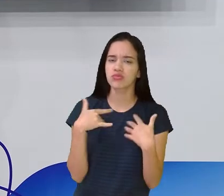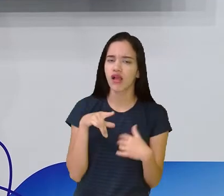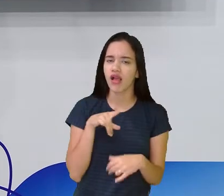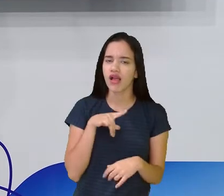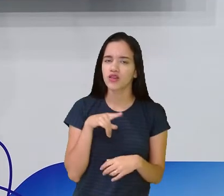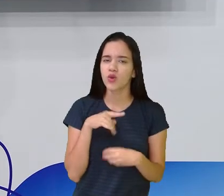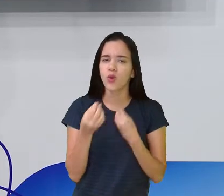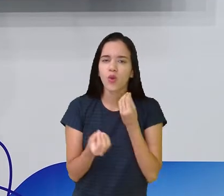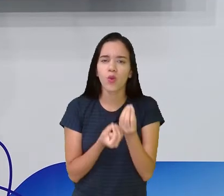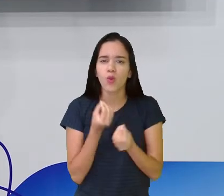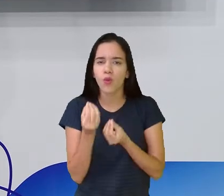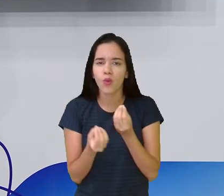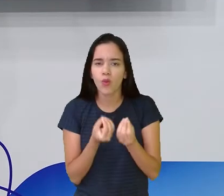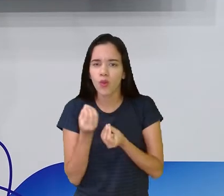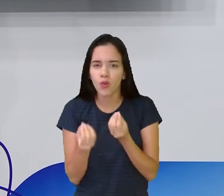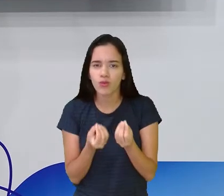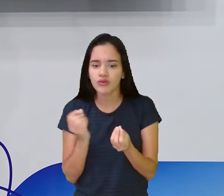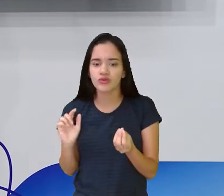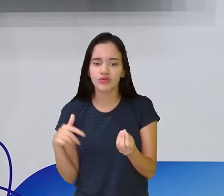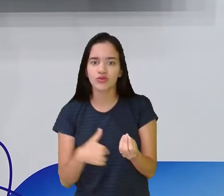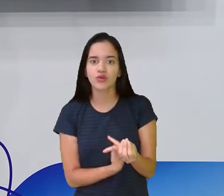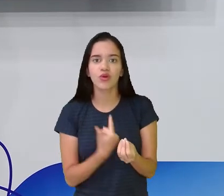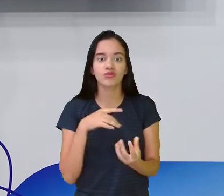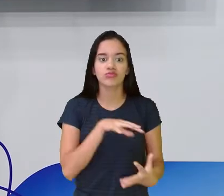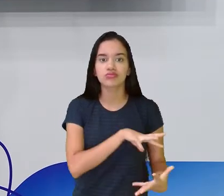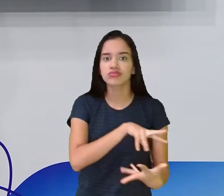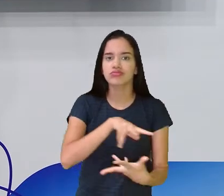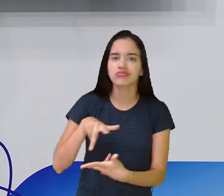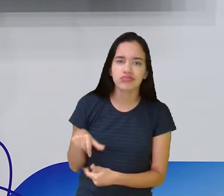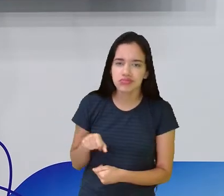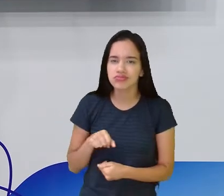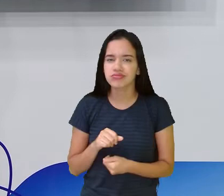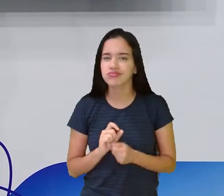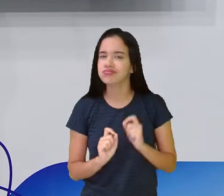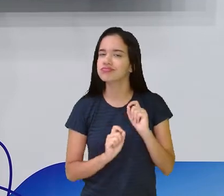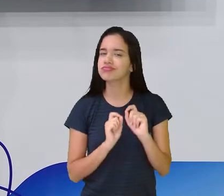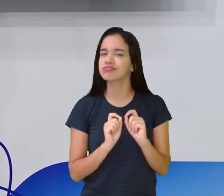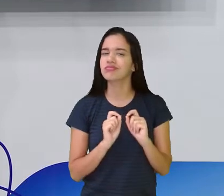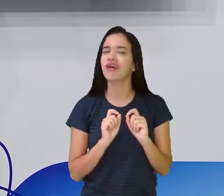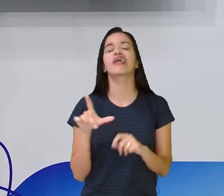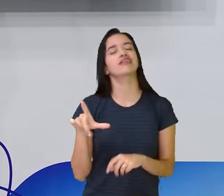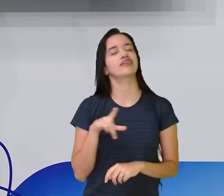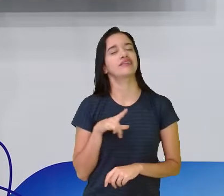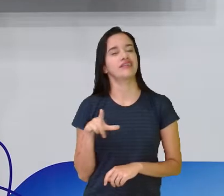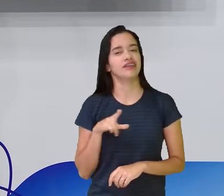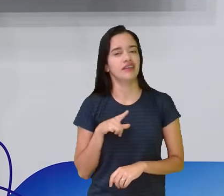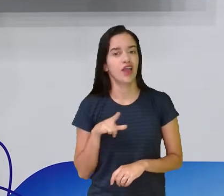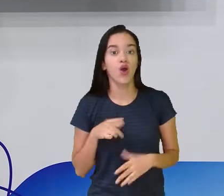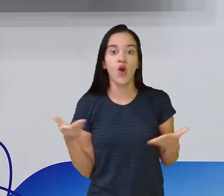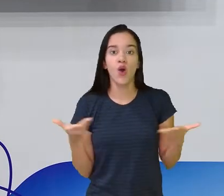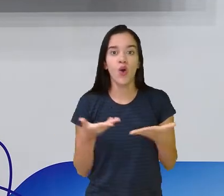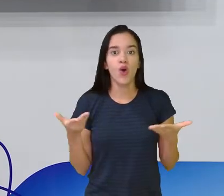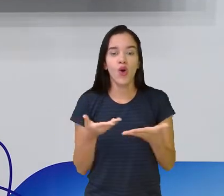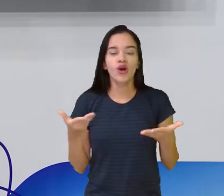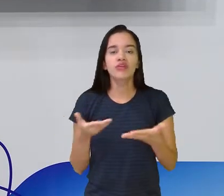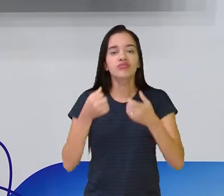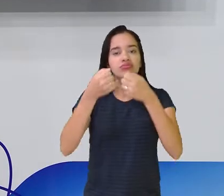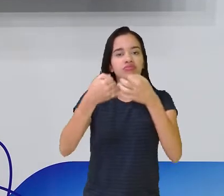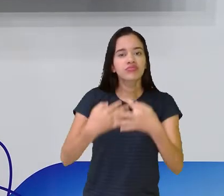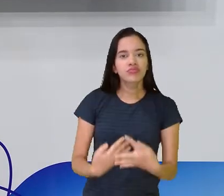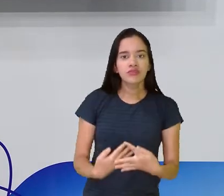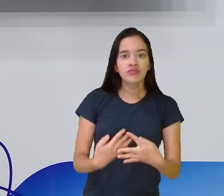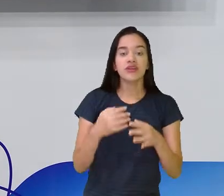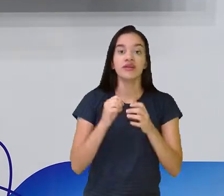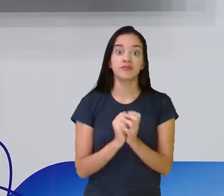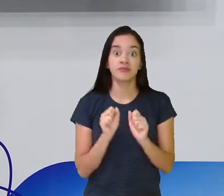com como é que está o aquecimento do nosso planeta? Tem sim, gente. E hoje a gente vai falar um pouquinho sobre